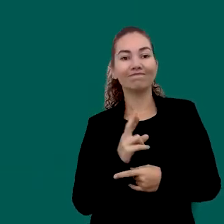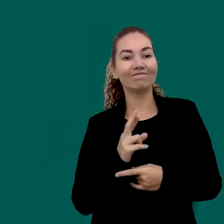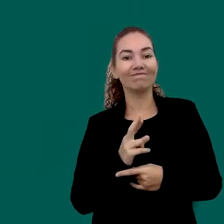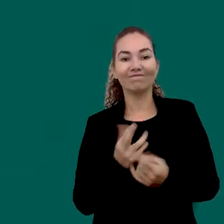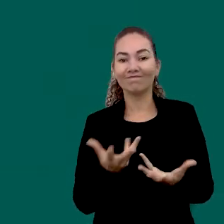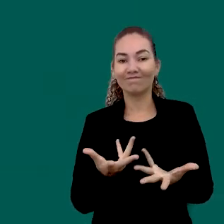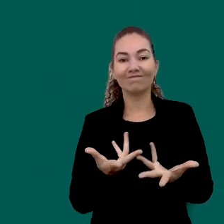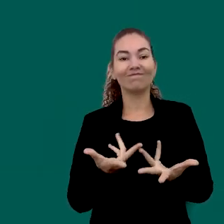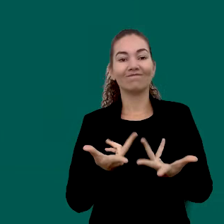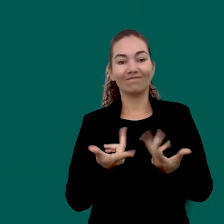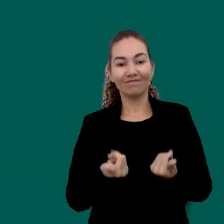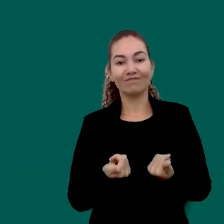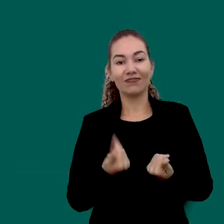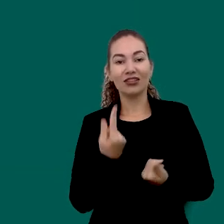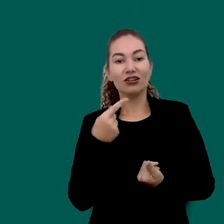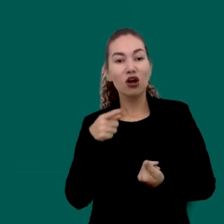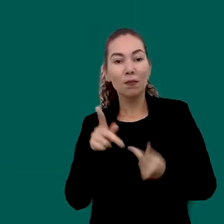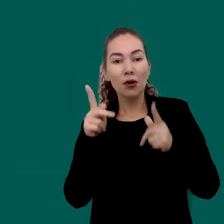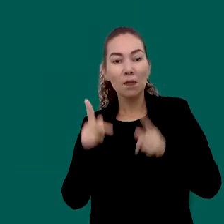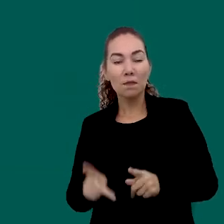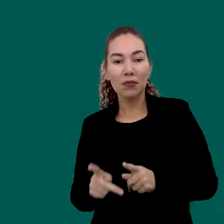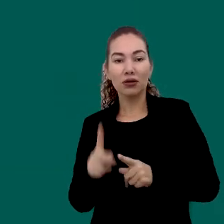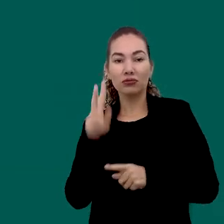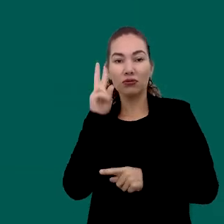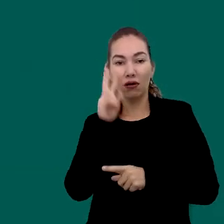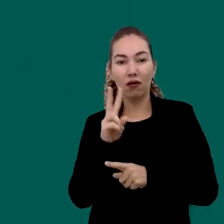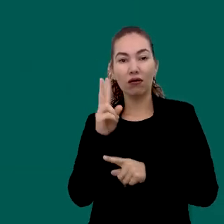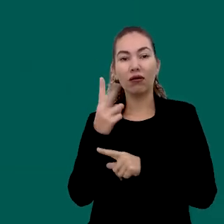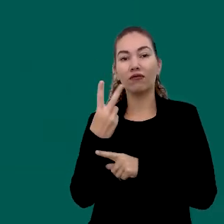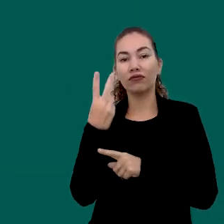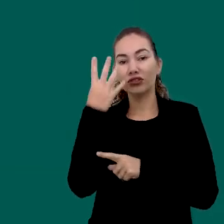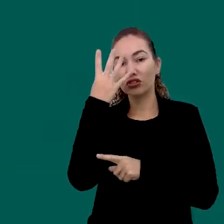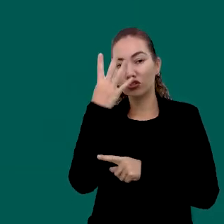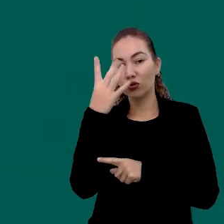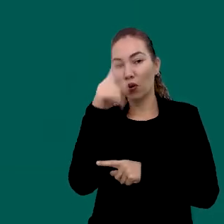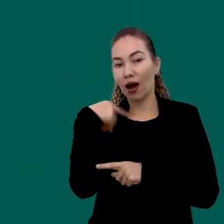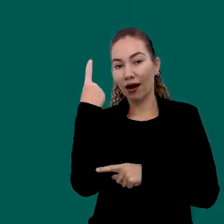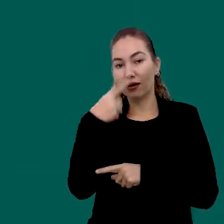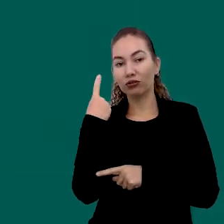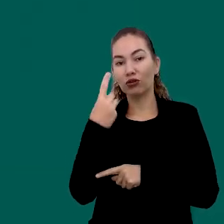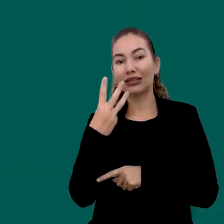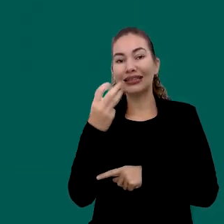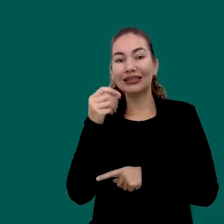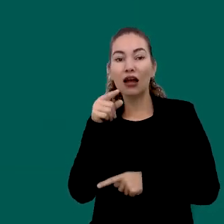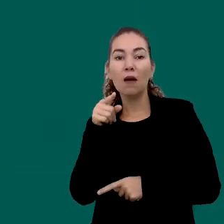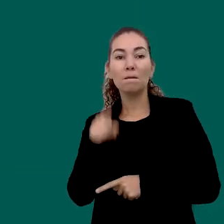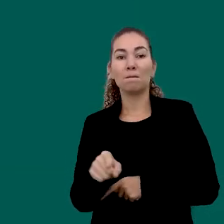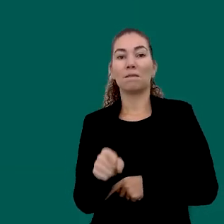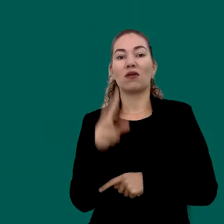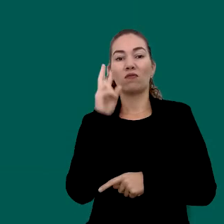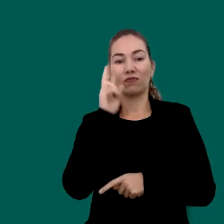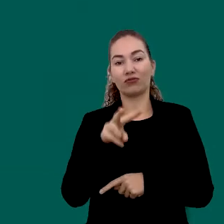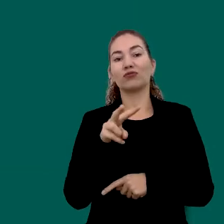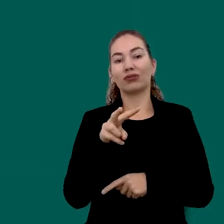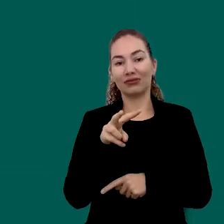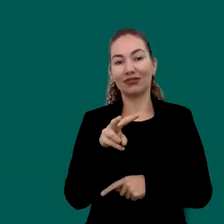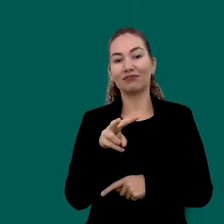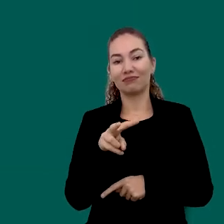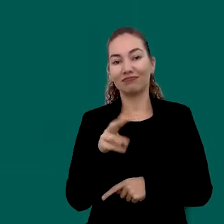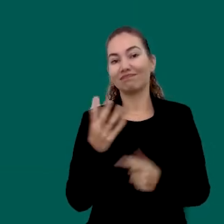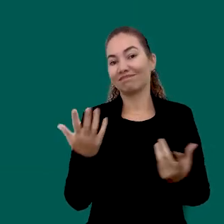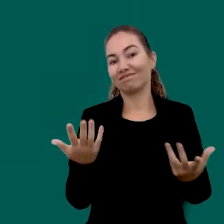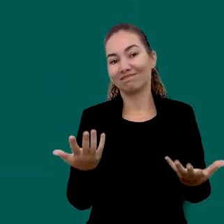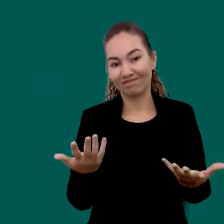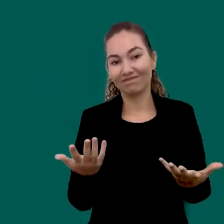incrível. 1.000 pessoas ao vivo simultâneo, vídeo em 24 horas com 30, 40 mil visualizações. Daí a gente começou a